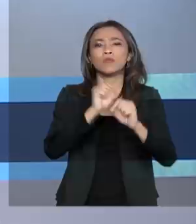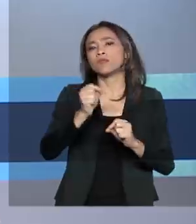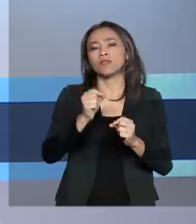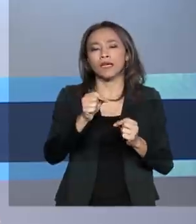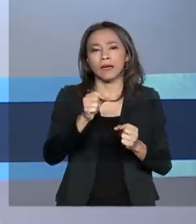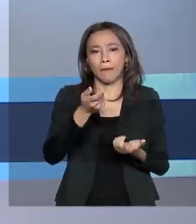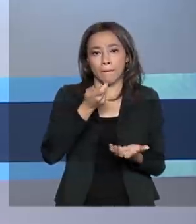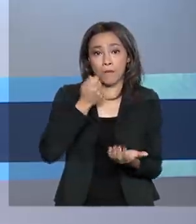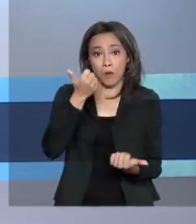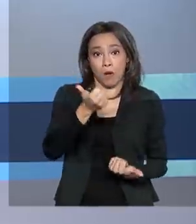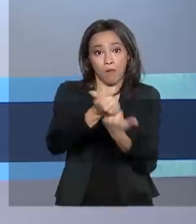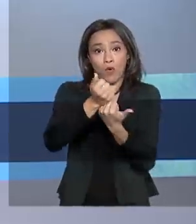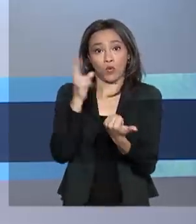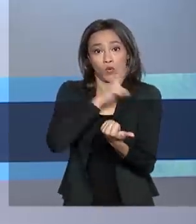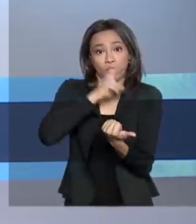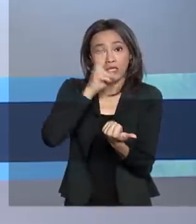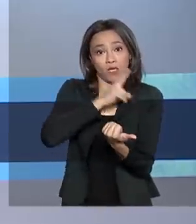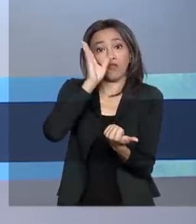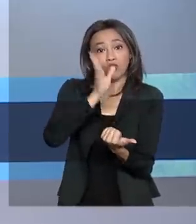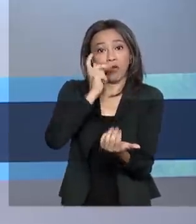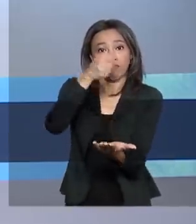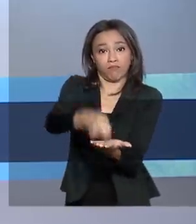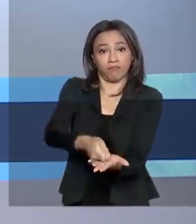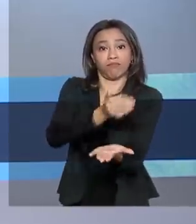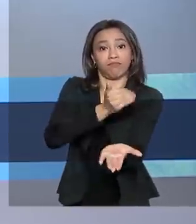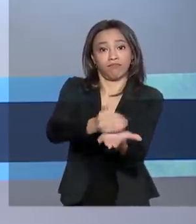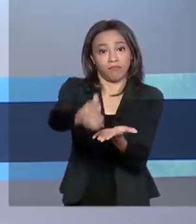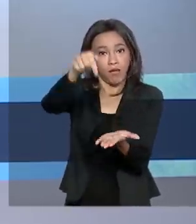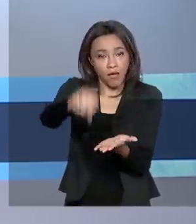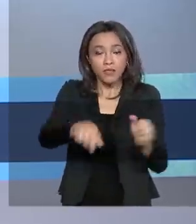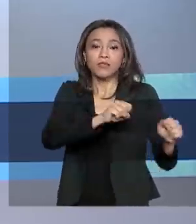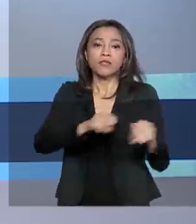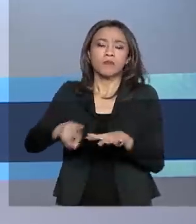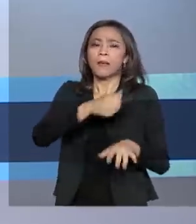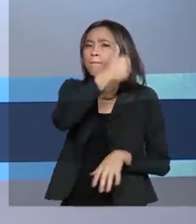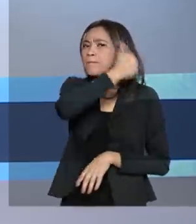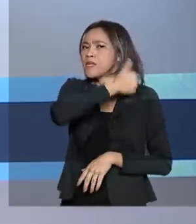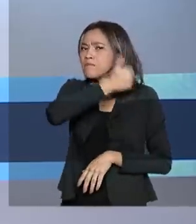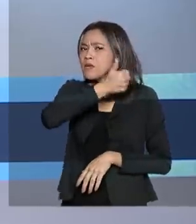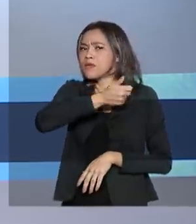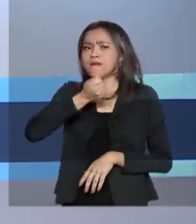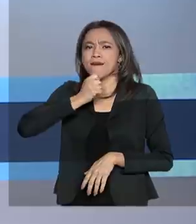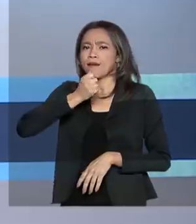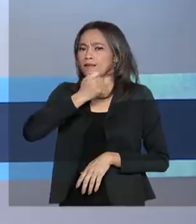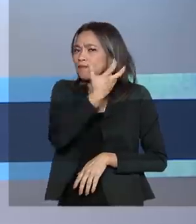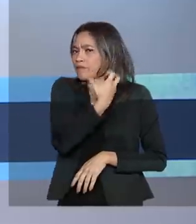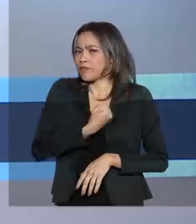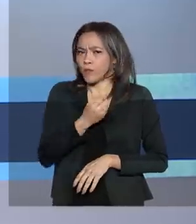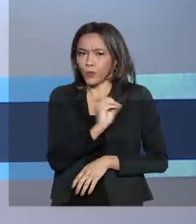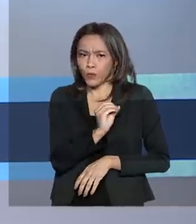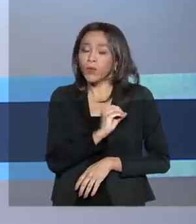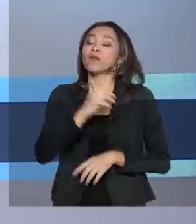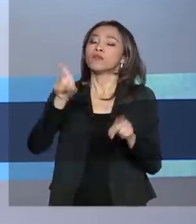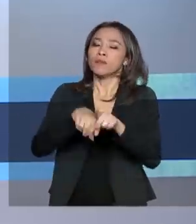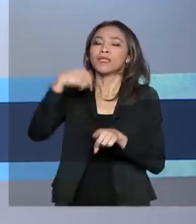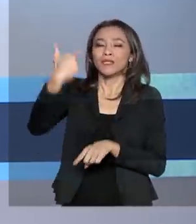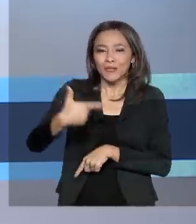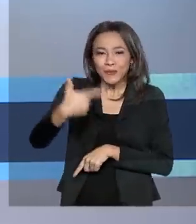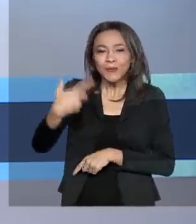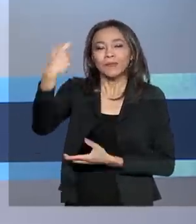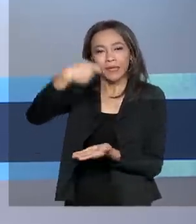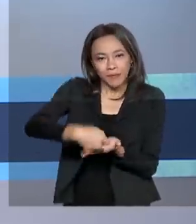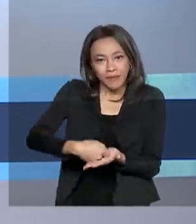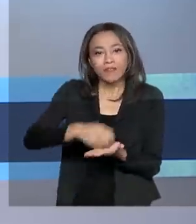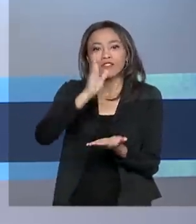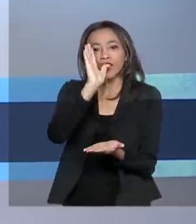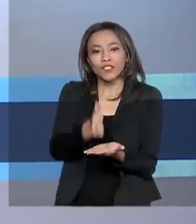emergencial começaram a ser pagos nesta semana. Tanto a primeira parcela para quem ainda não tinha recebido, quanto a segunda, que foi